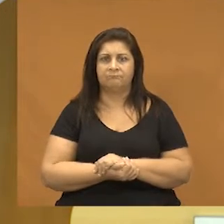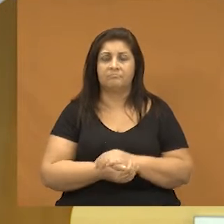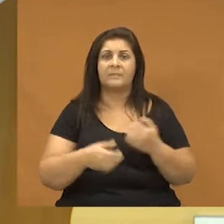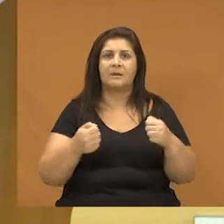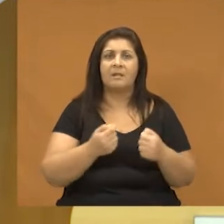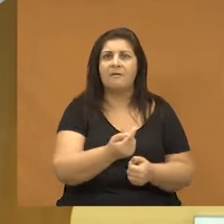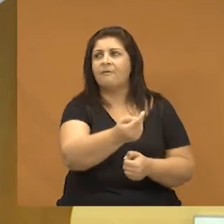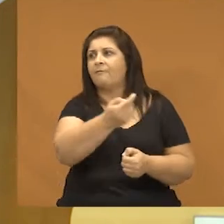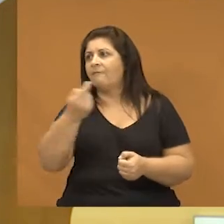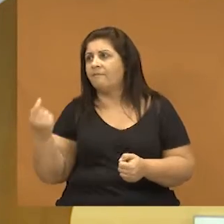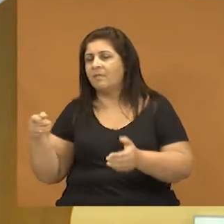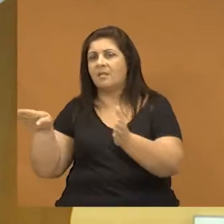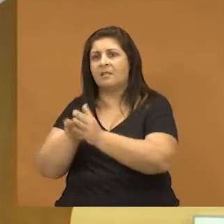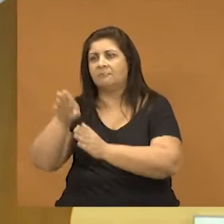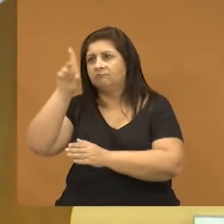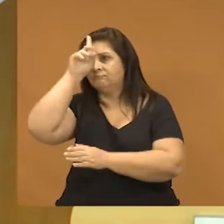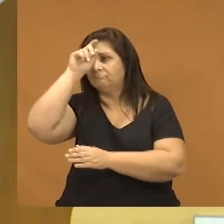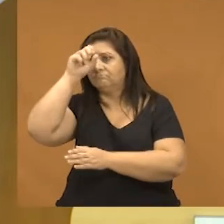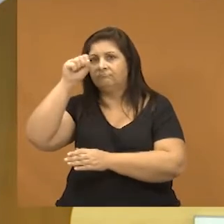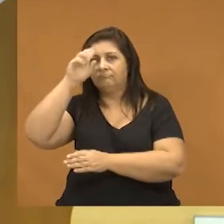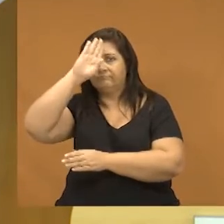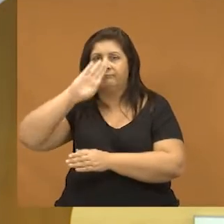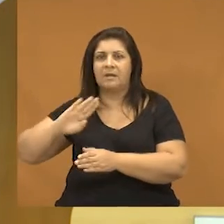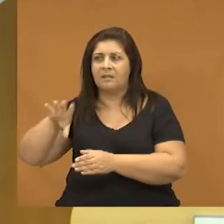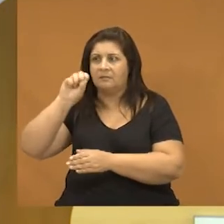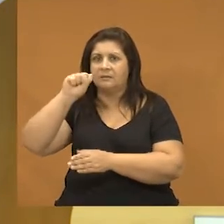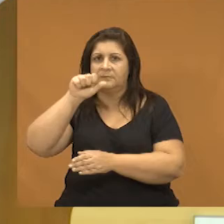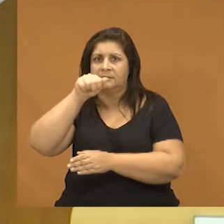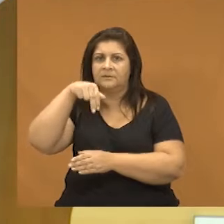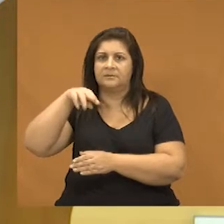vir para a Santa Casa. Da Santa Casa,